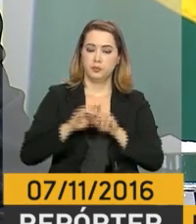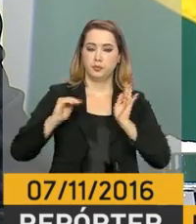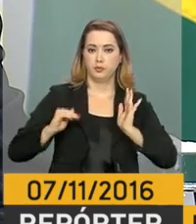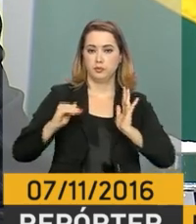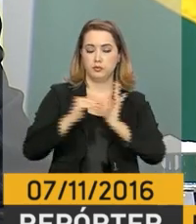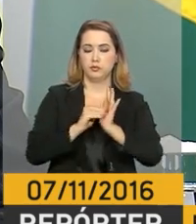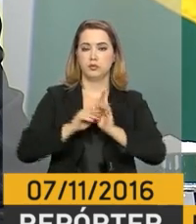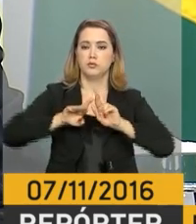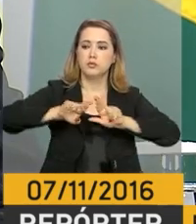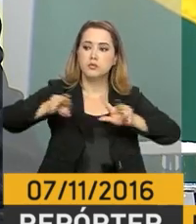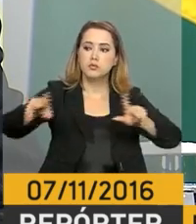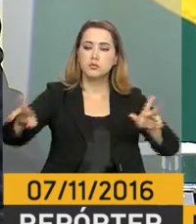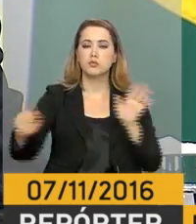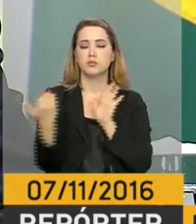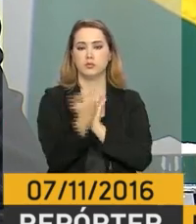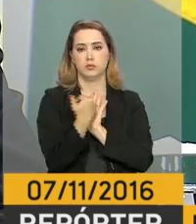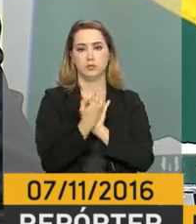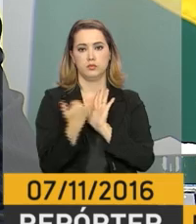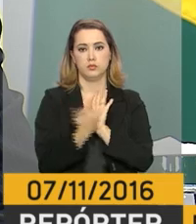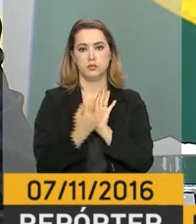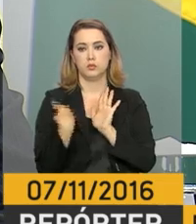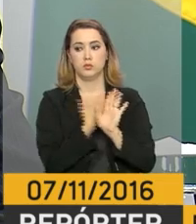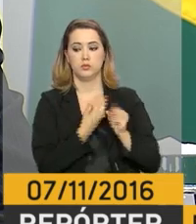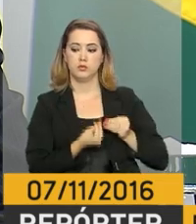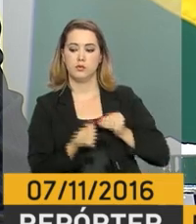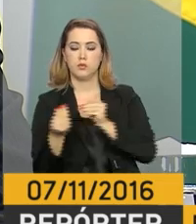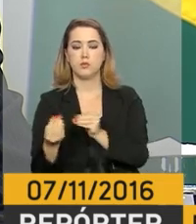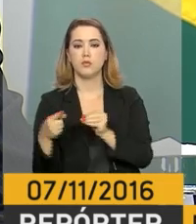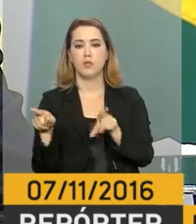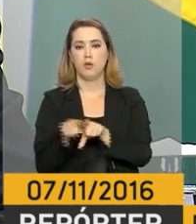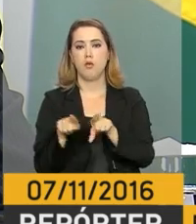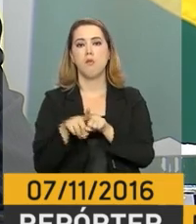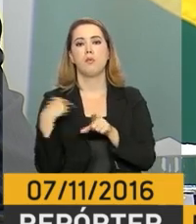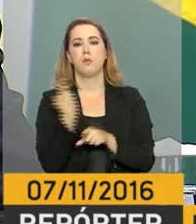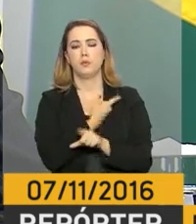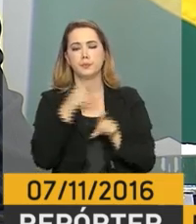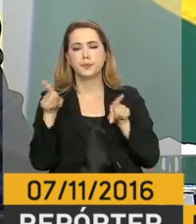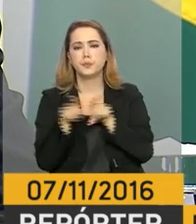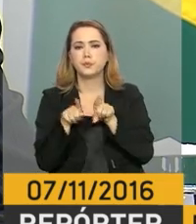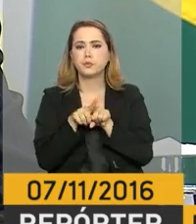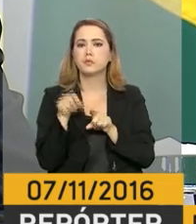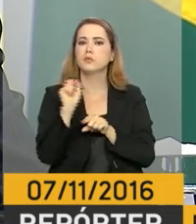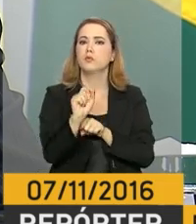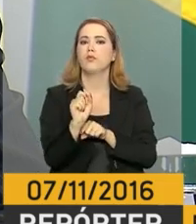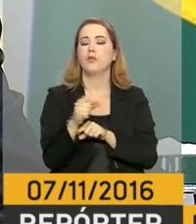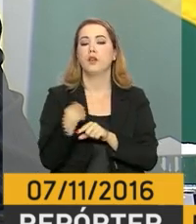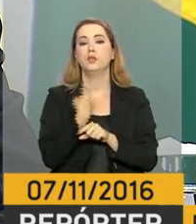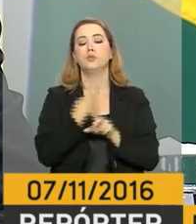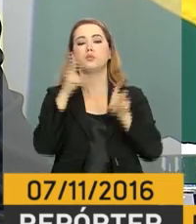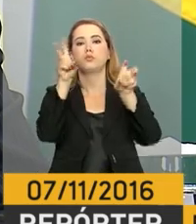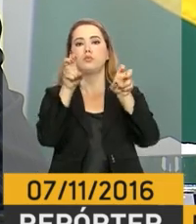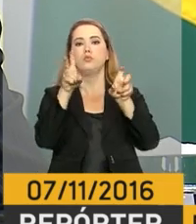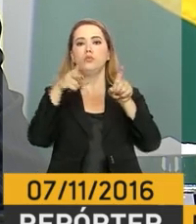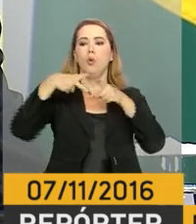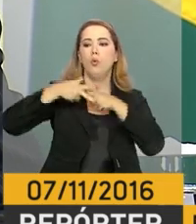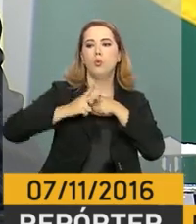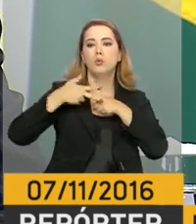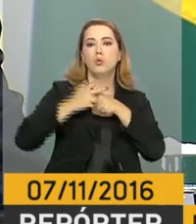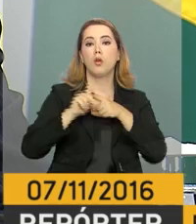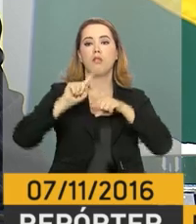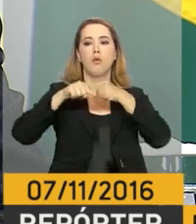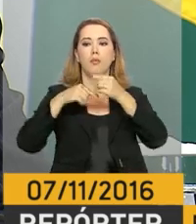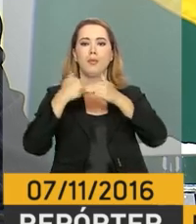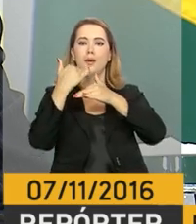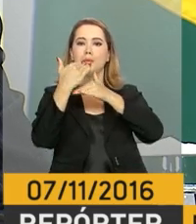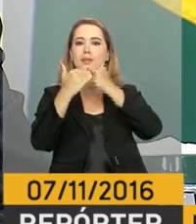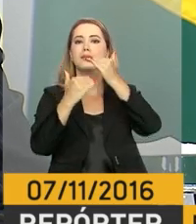E outros projetos que vamos remeter, porque também um dos nossos lemas é reformar para crescer.